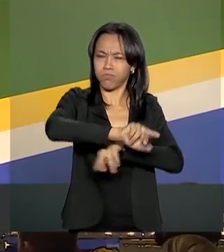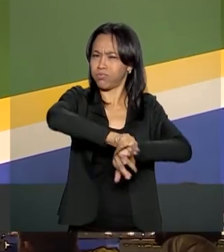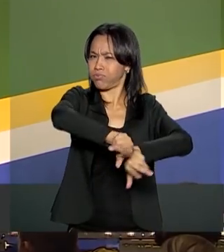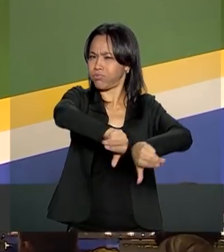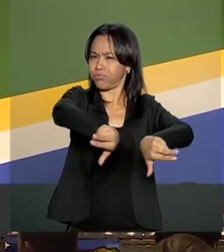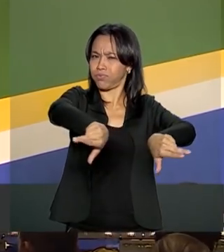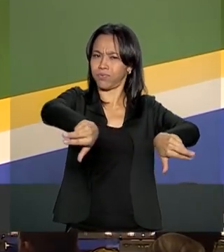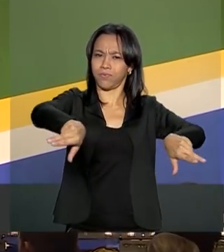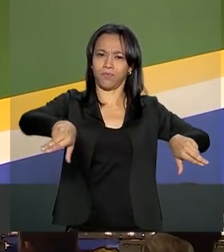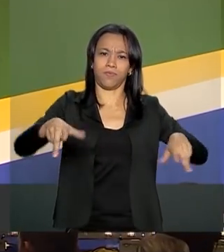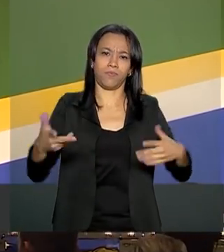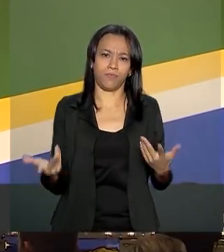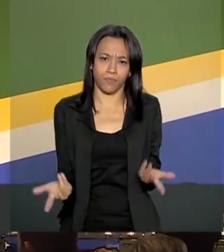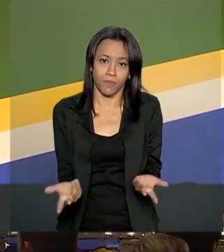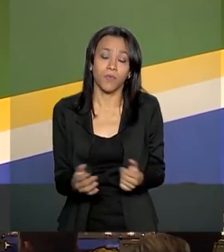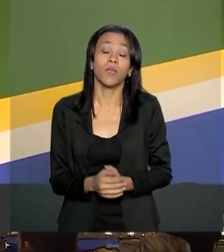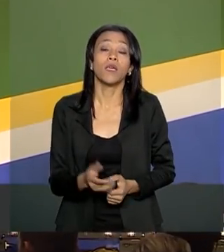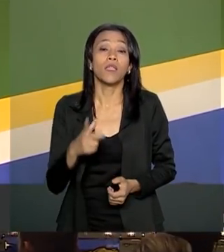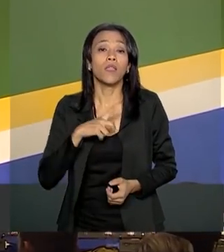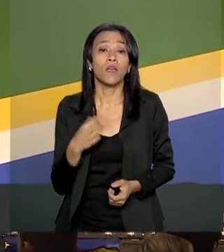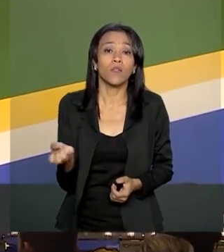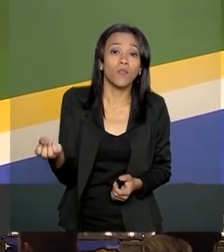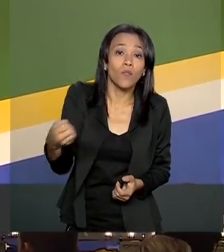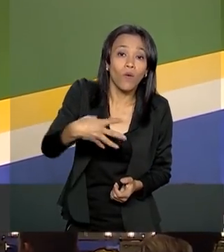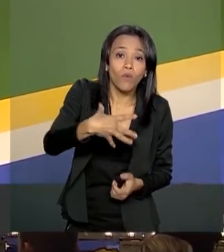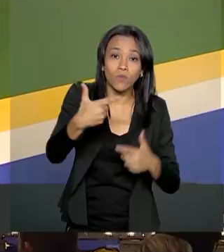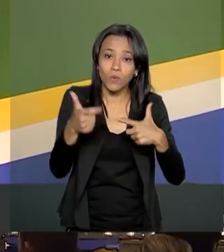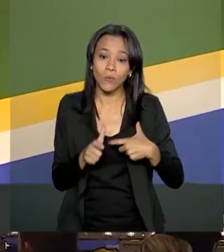Novos campos a serem